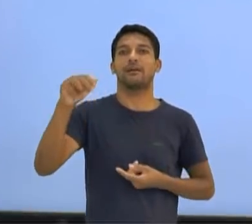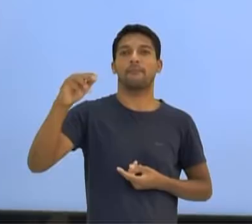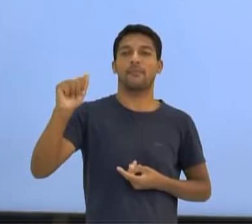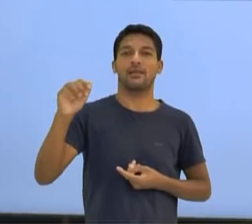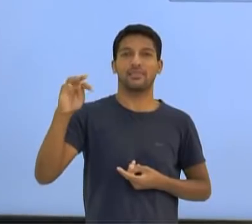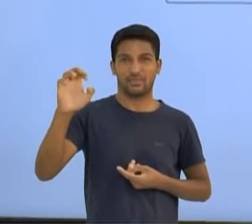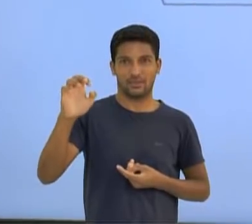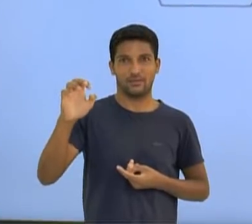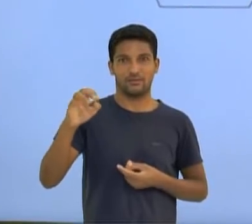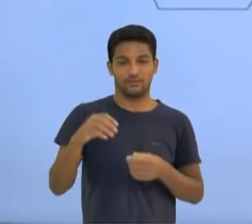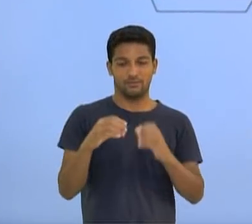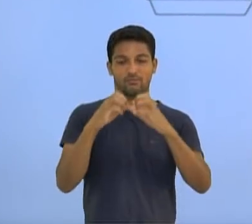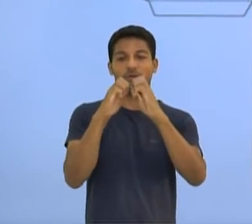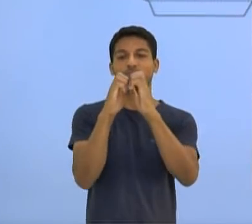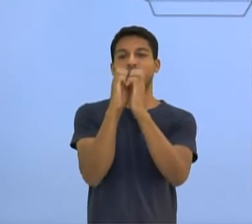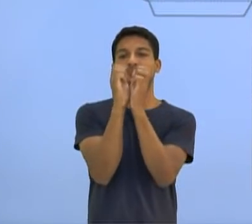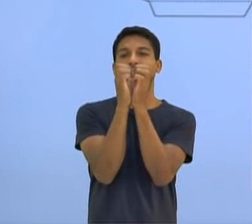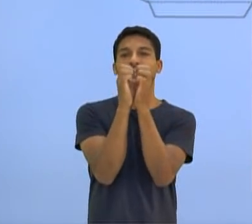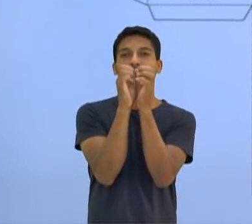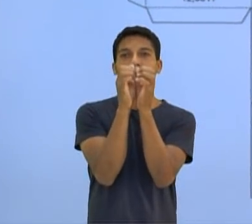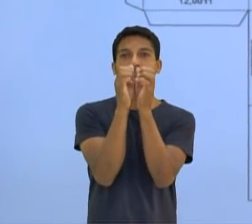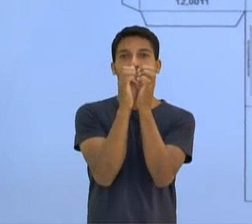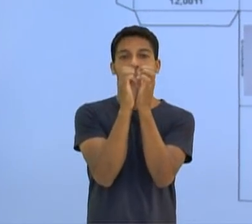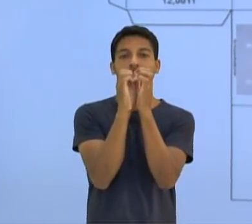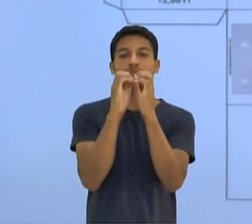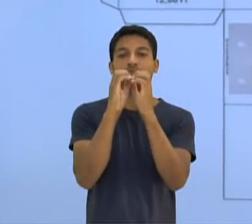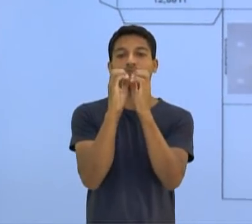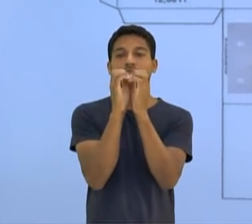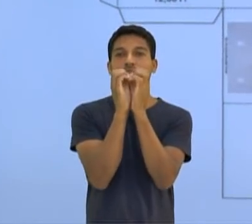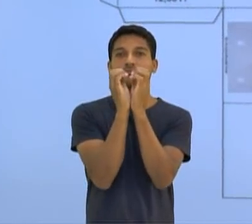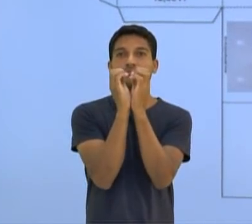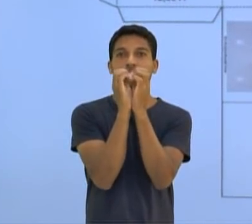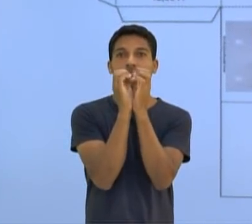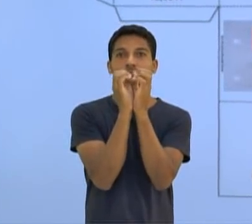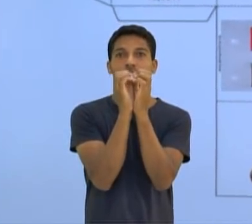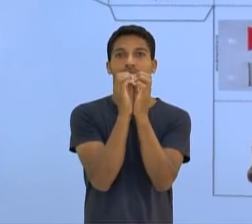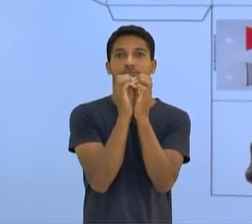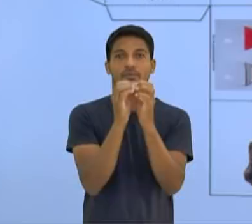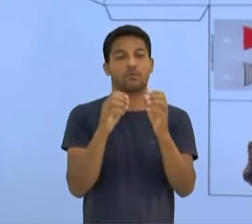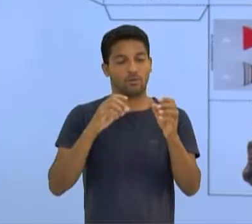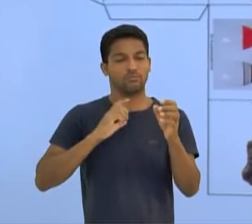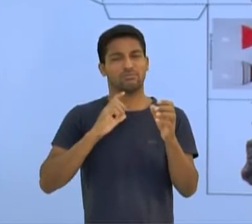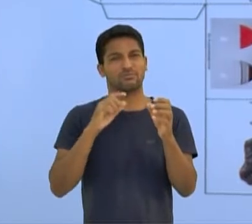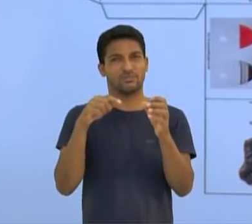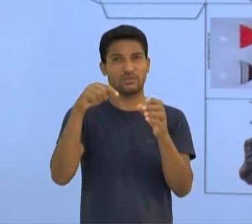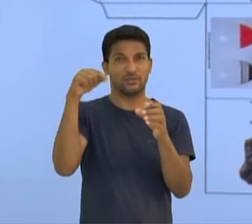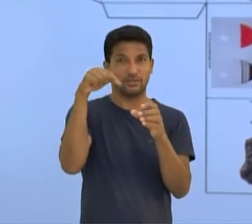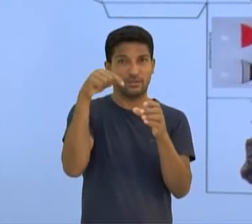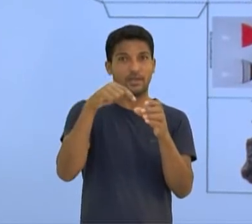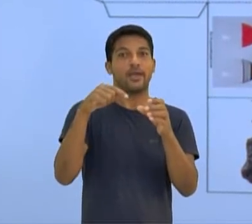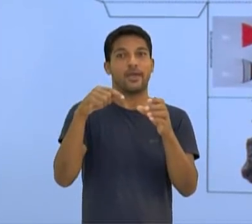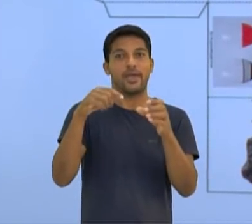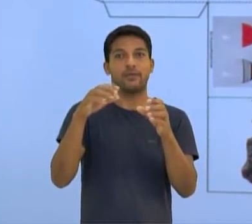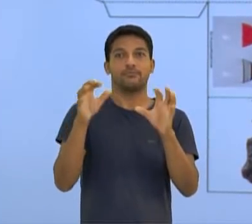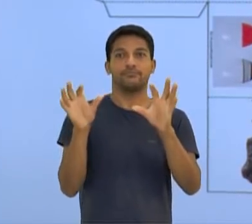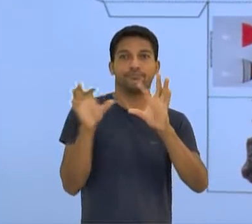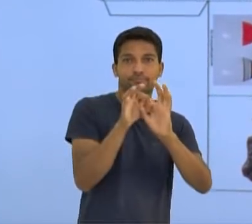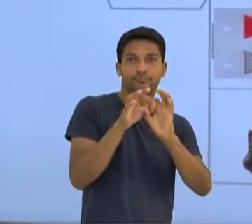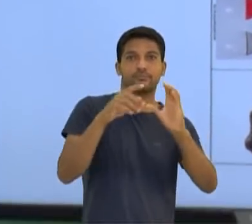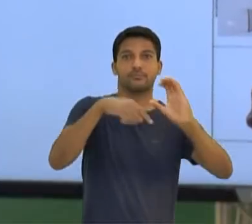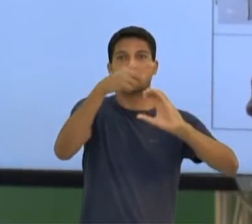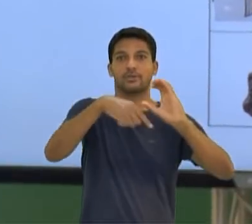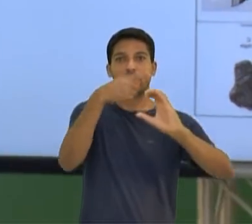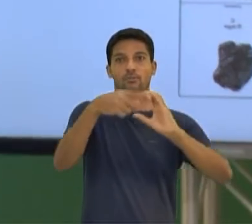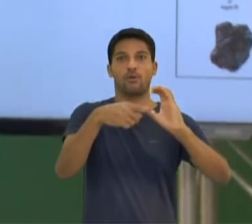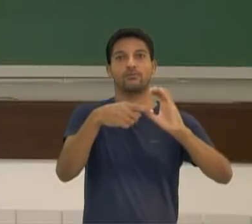O QR Code, para saber um pouquinho mais sobre o elemento químico do carbono. Show? Showzaço, né,